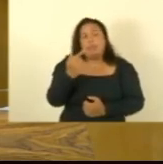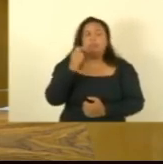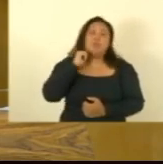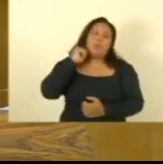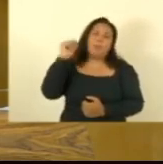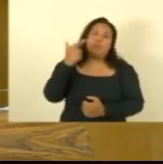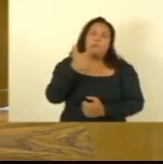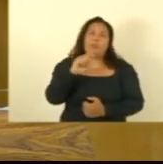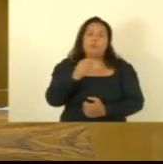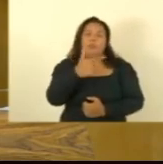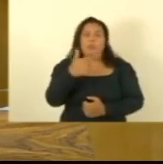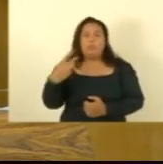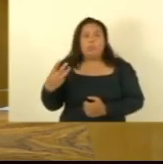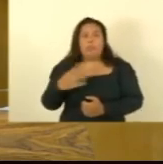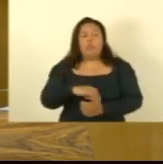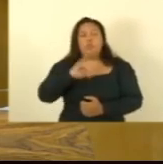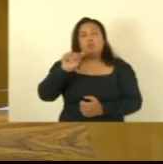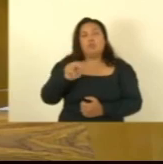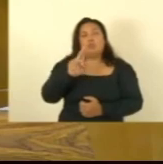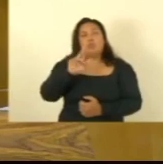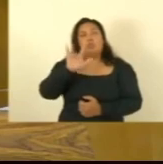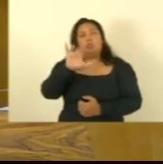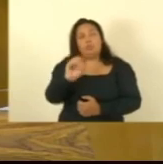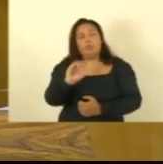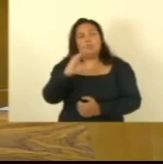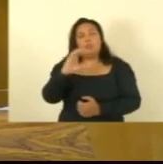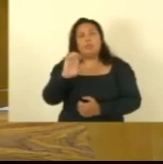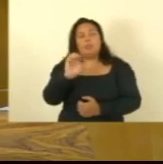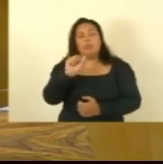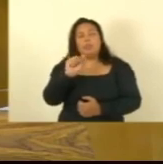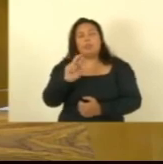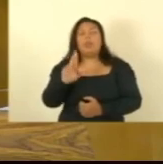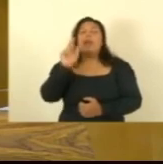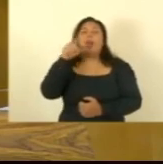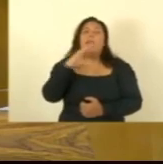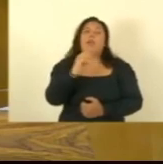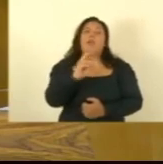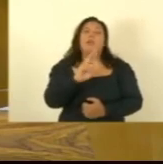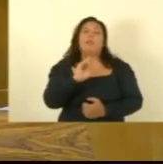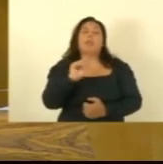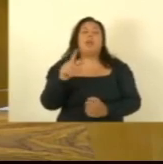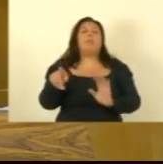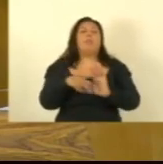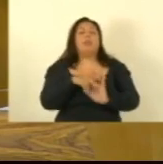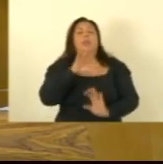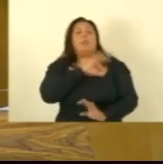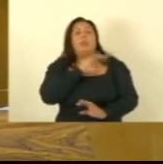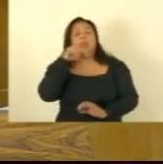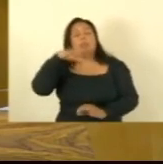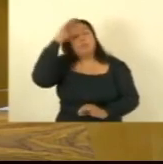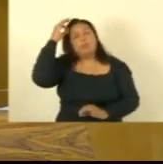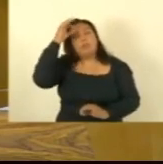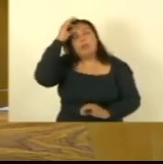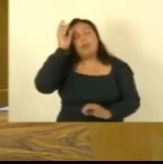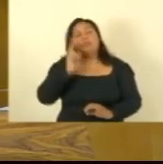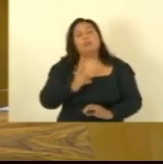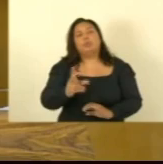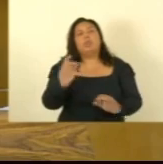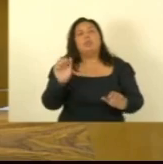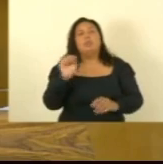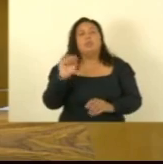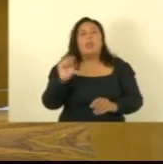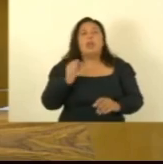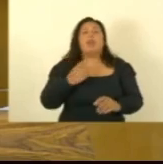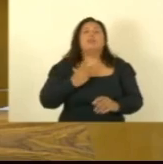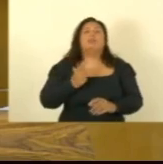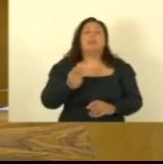2023. Júlio César Costa é coronel da Polícia Militar do Estado do Espírito Santo e associado sênior do Fórum Brasileiro